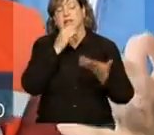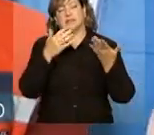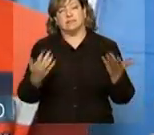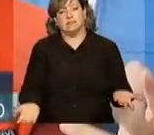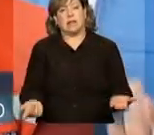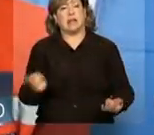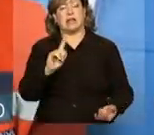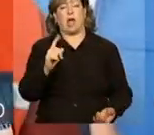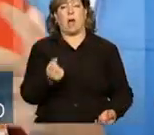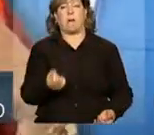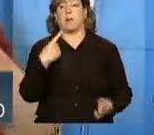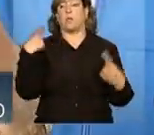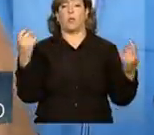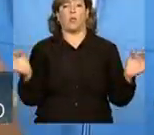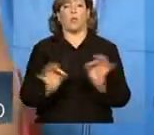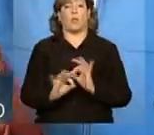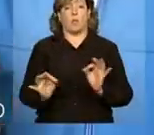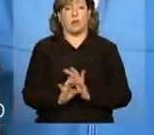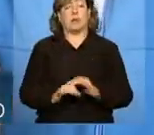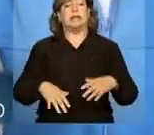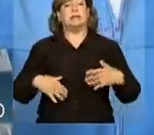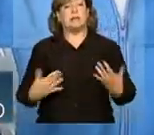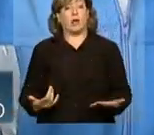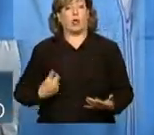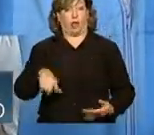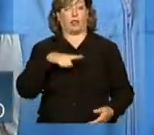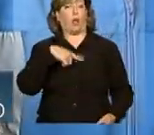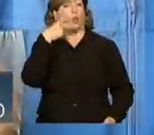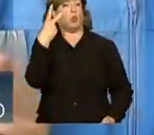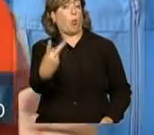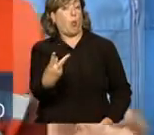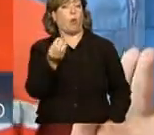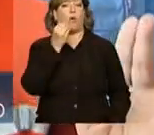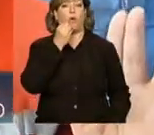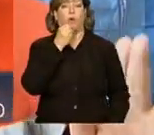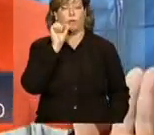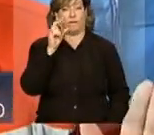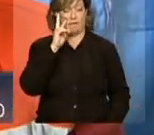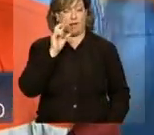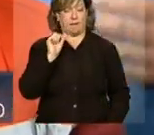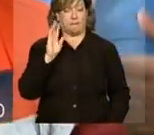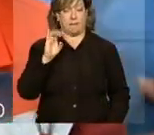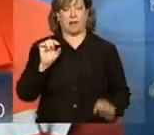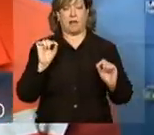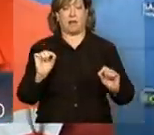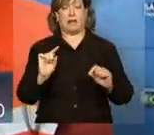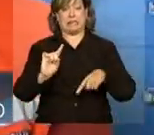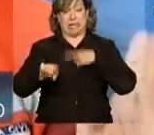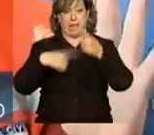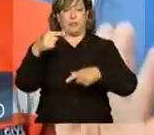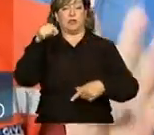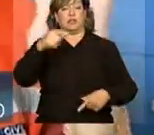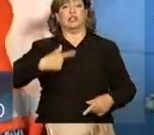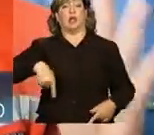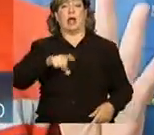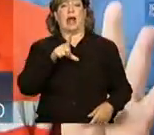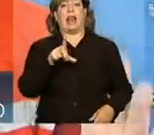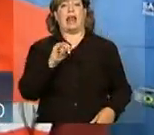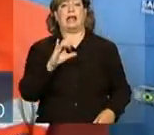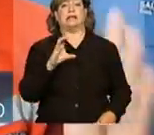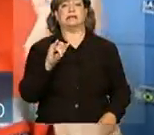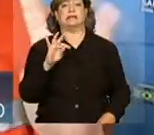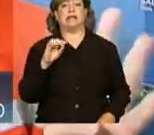não apareceu ninguém. Então nós temos duas alternativas. Veja bem que nós depois disso licitamos mais